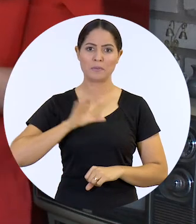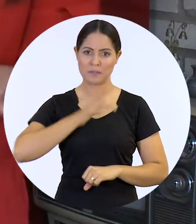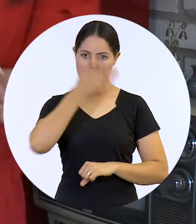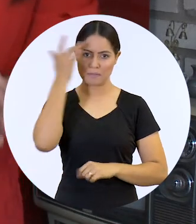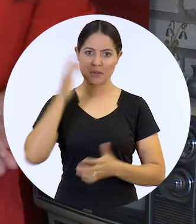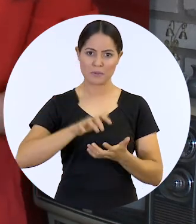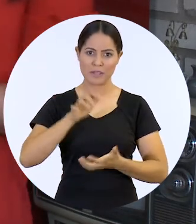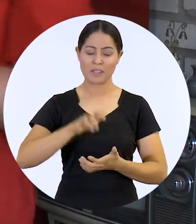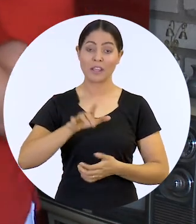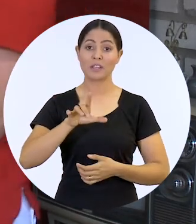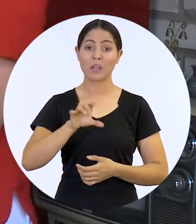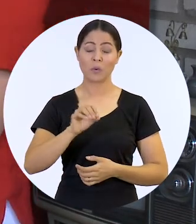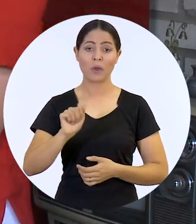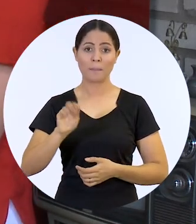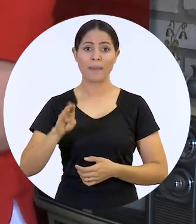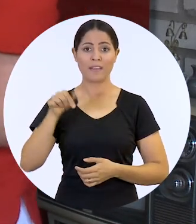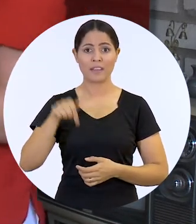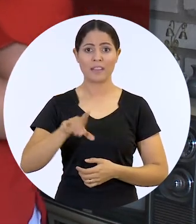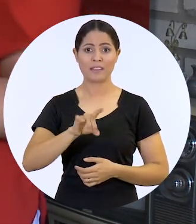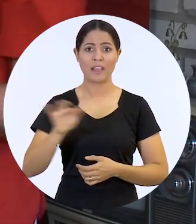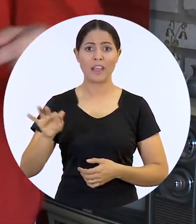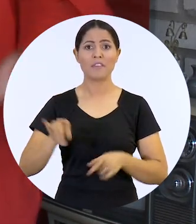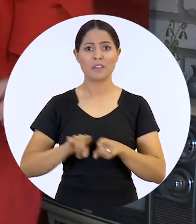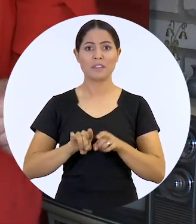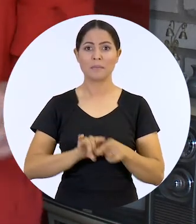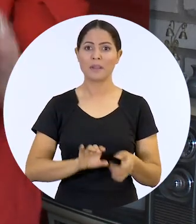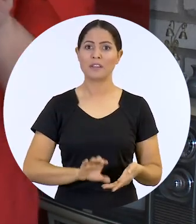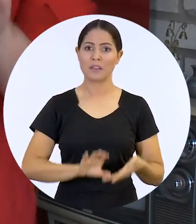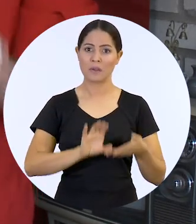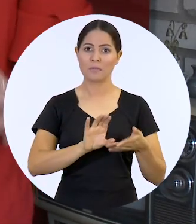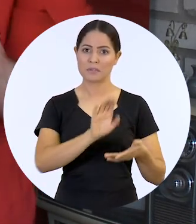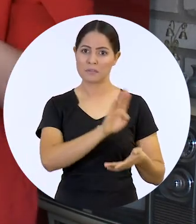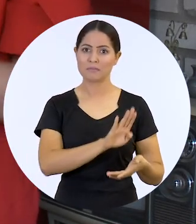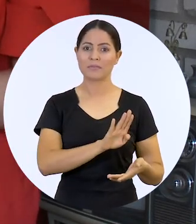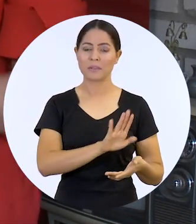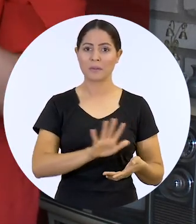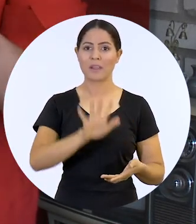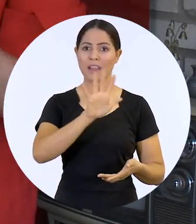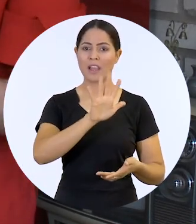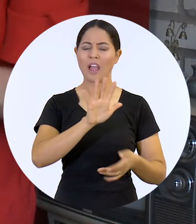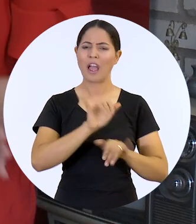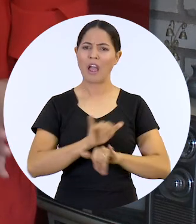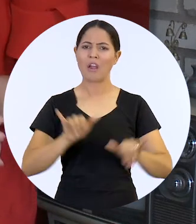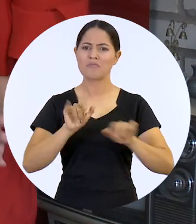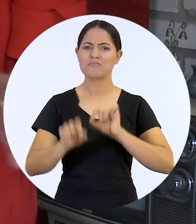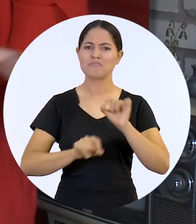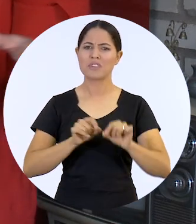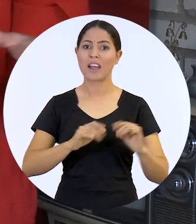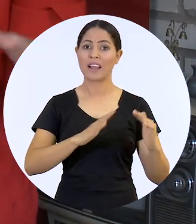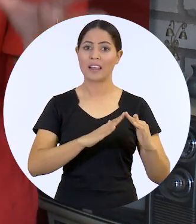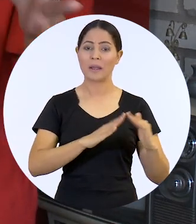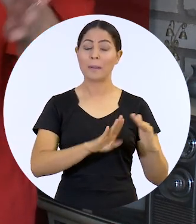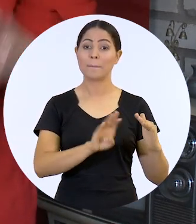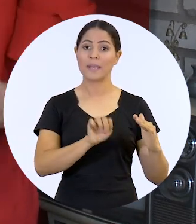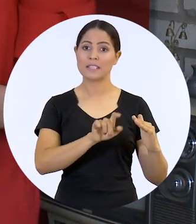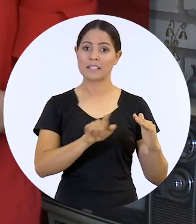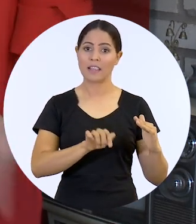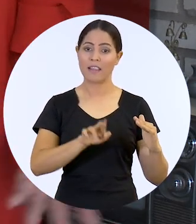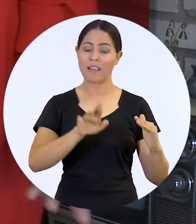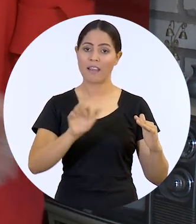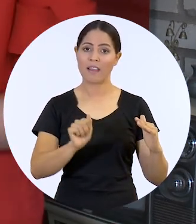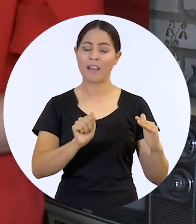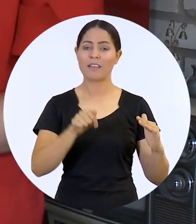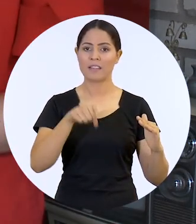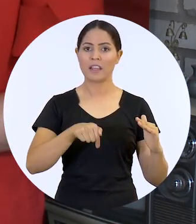da OAB-DF e também membro da Comissão Nacional, viemos ao Lar dos Velhinhos Bezerra de Menezes, que fica em